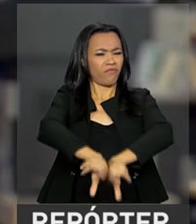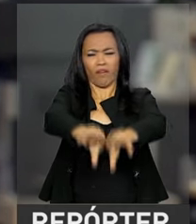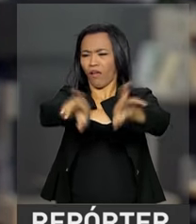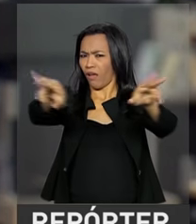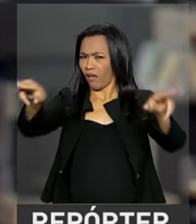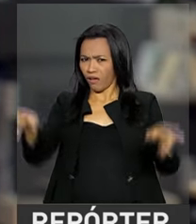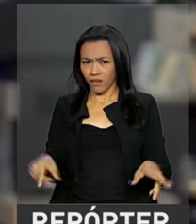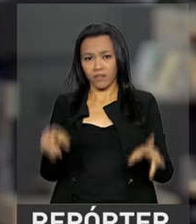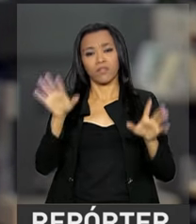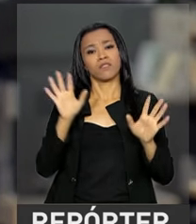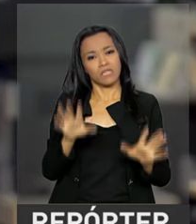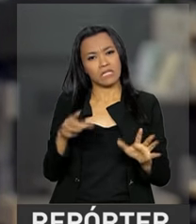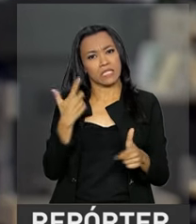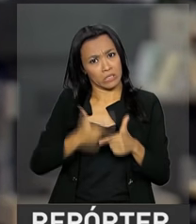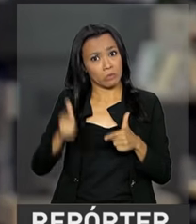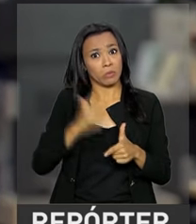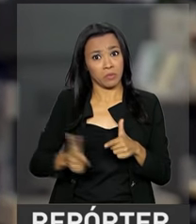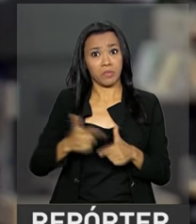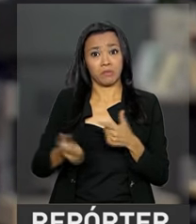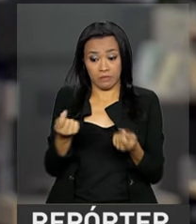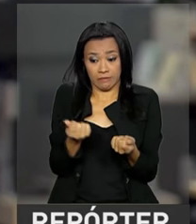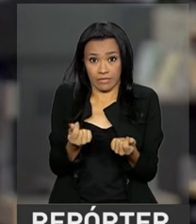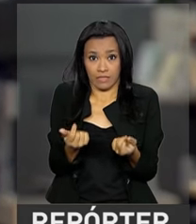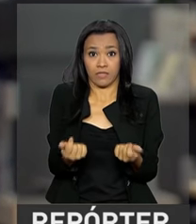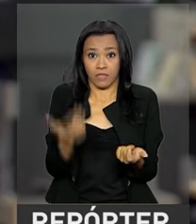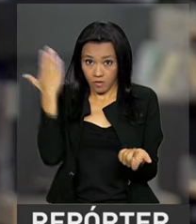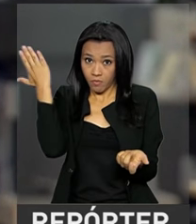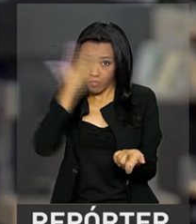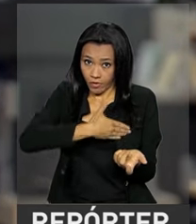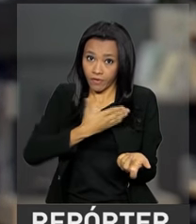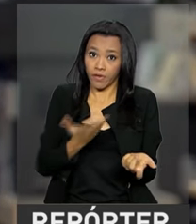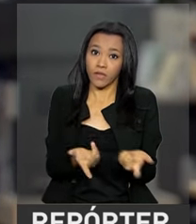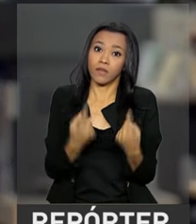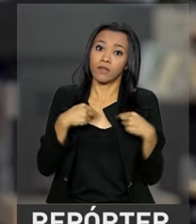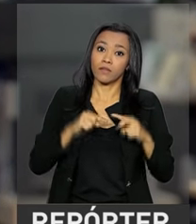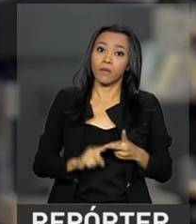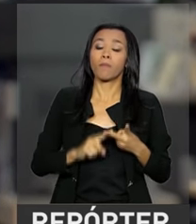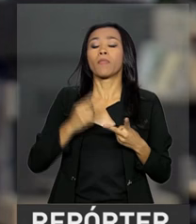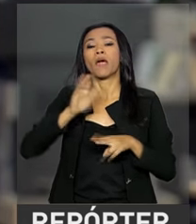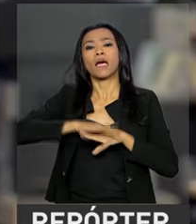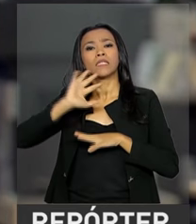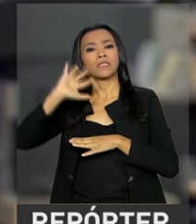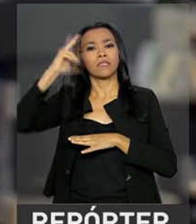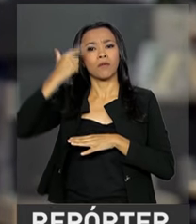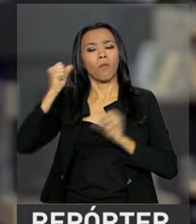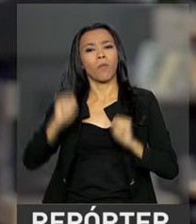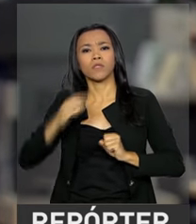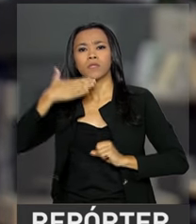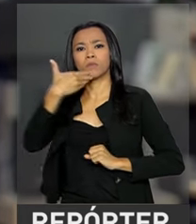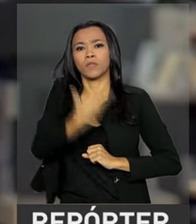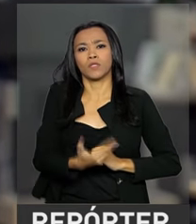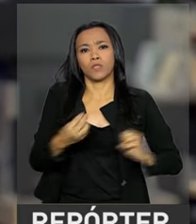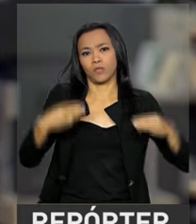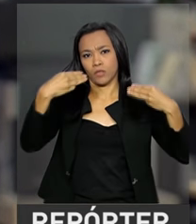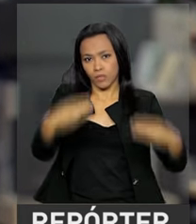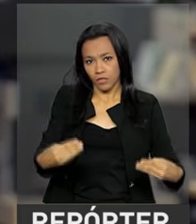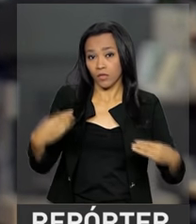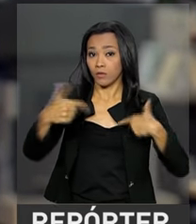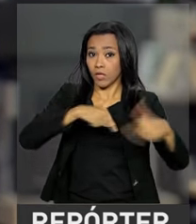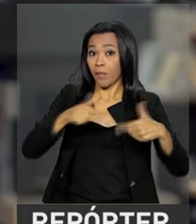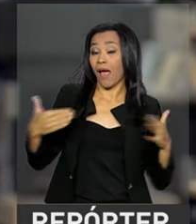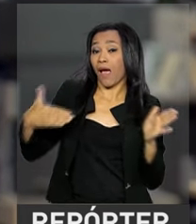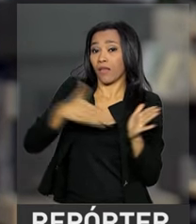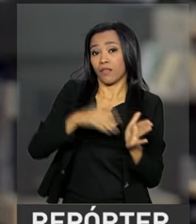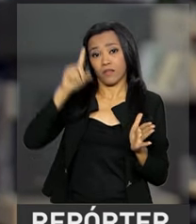que estejam passando por dificuldades financeiras comprovadas a decisão pode ser solicitada ao ministério do trabalho até